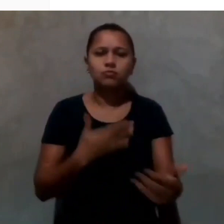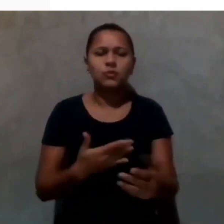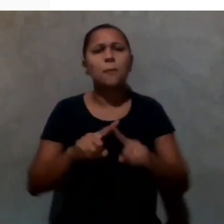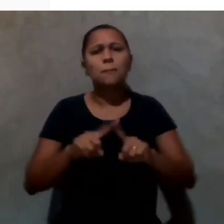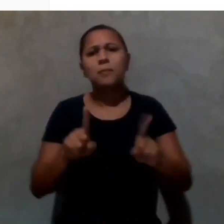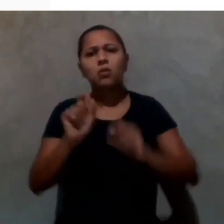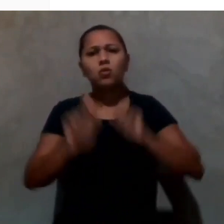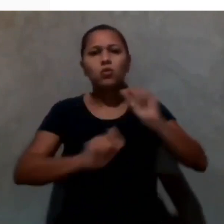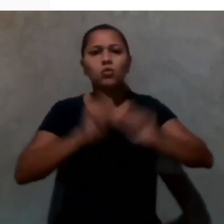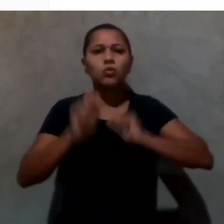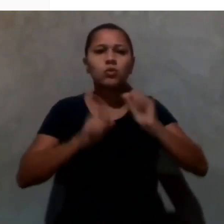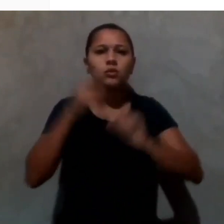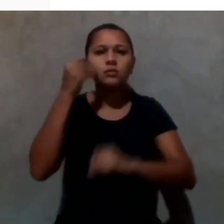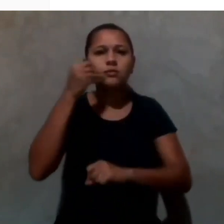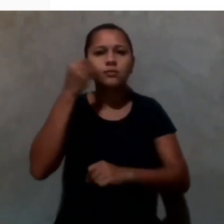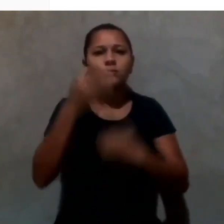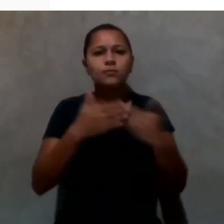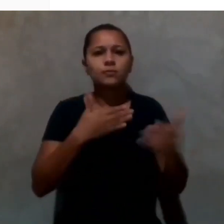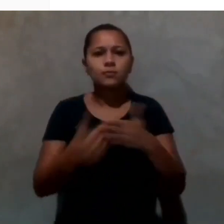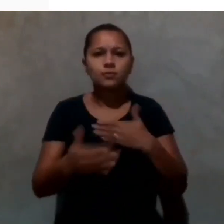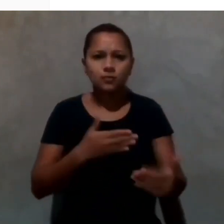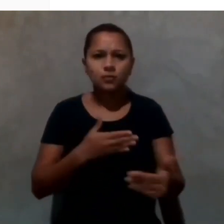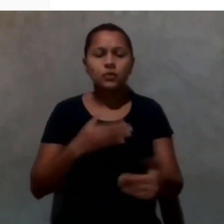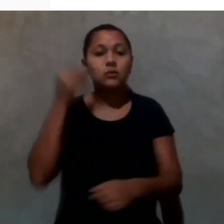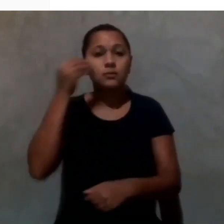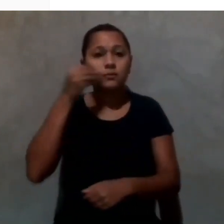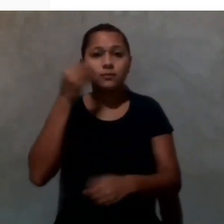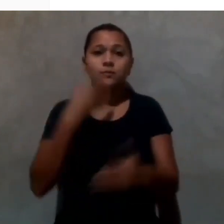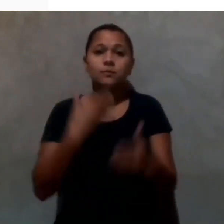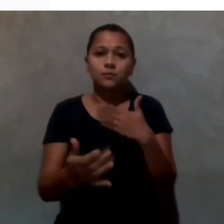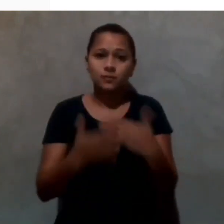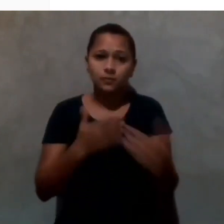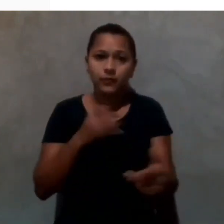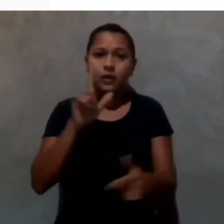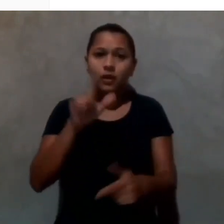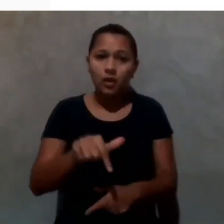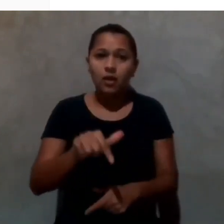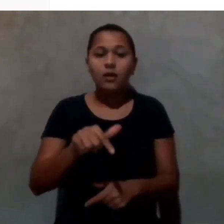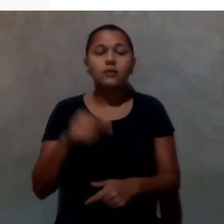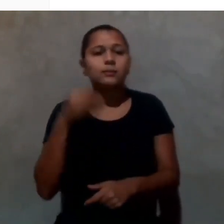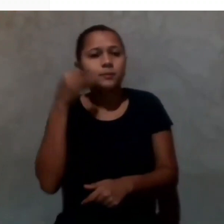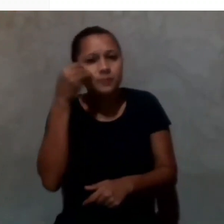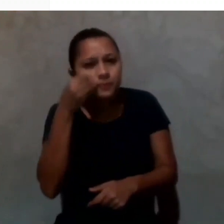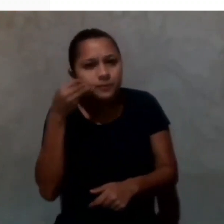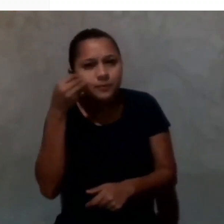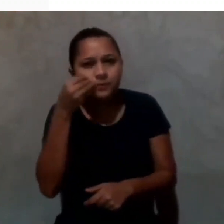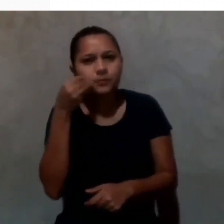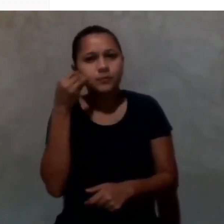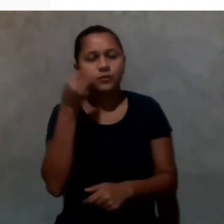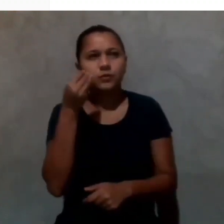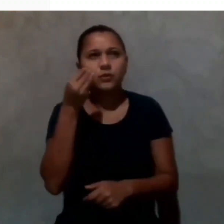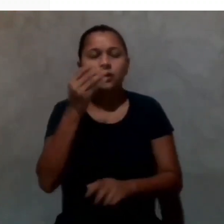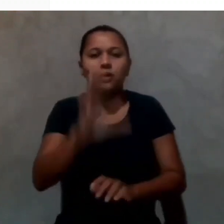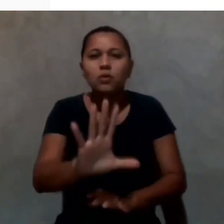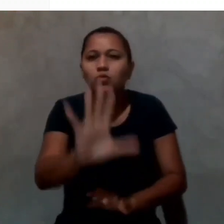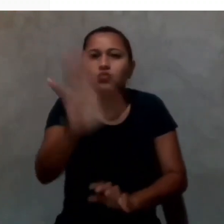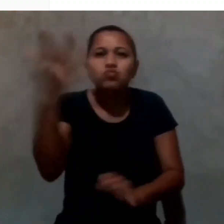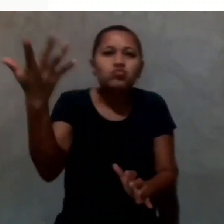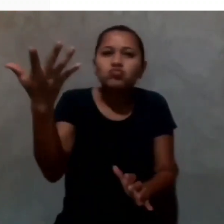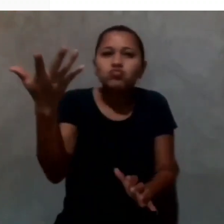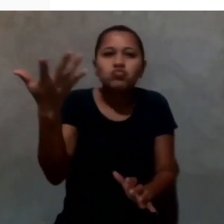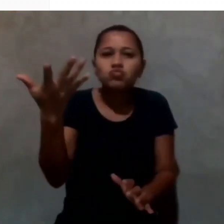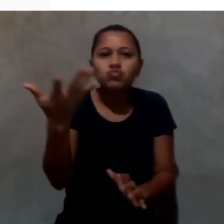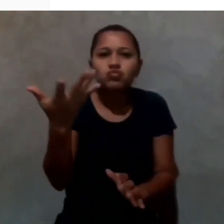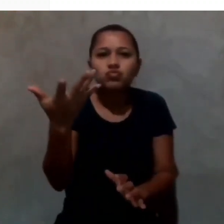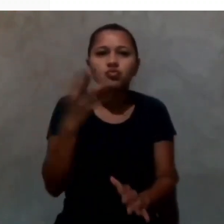aqueles experimentos sujeitos à lei do acaso, de resultados imprevisíveis, embora se possa conhecer o